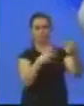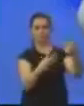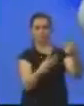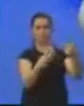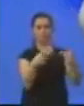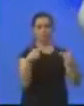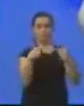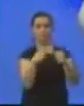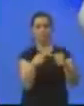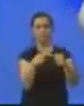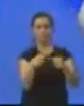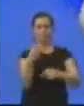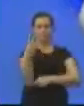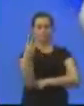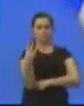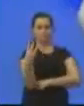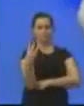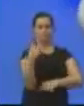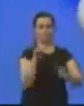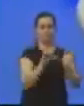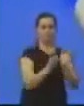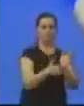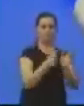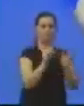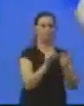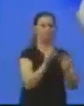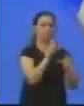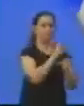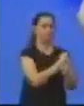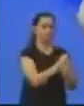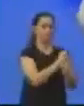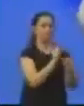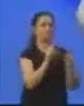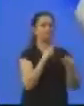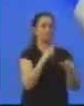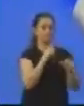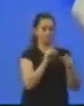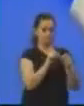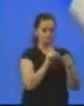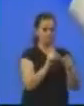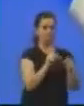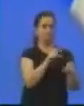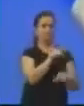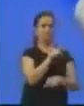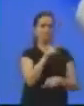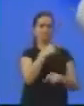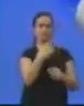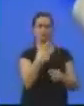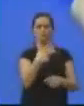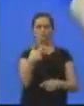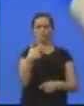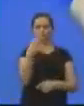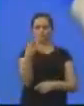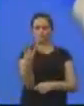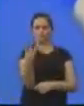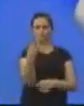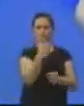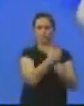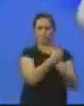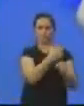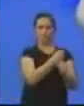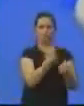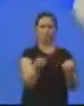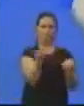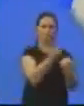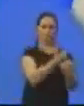para 3. A primeira providência é pegar o x igual a 3 e substituir no lugar do x, da